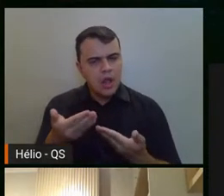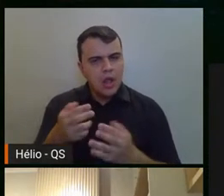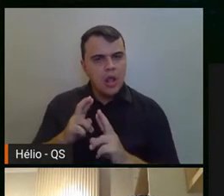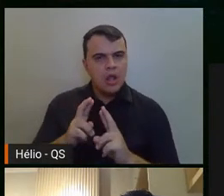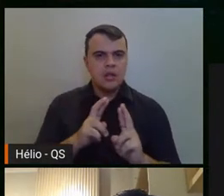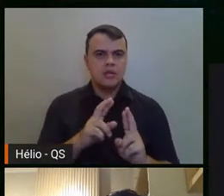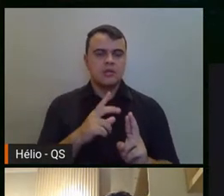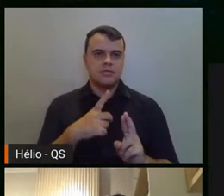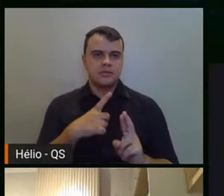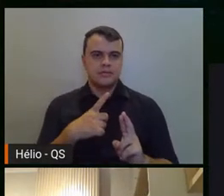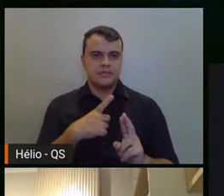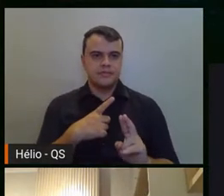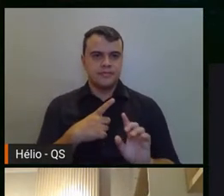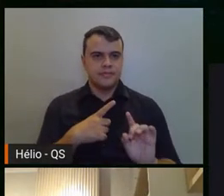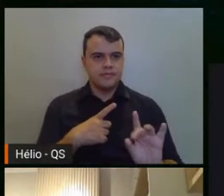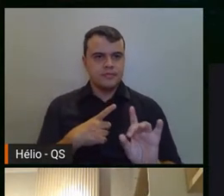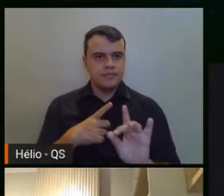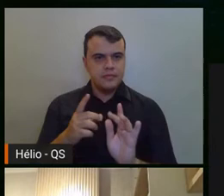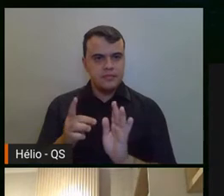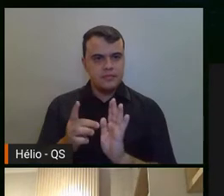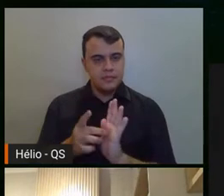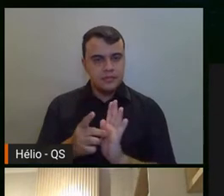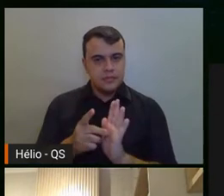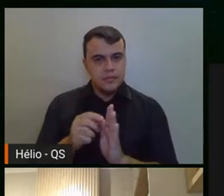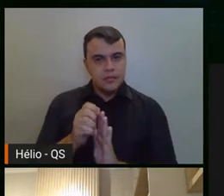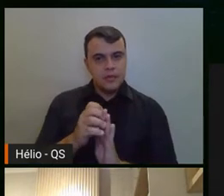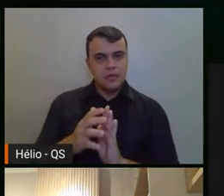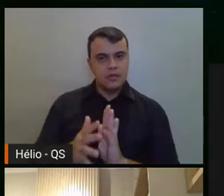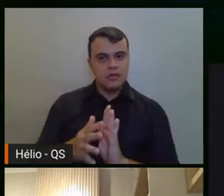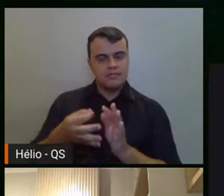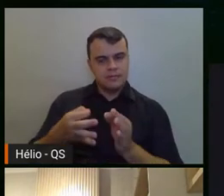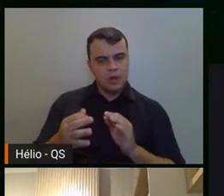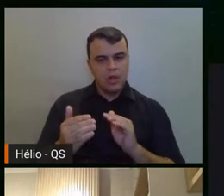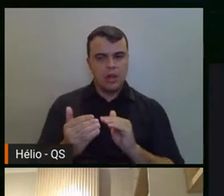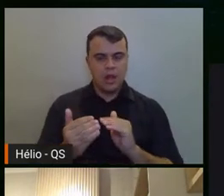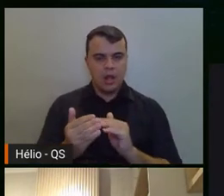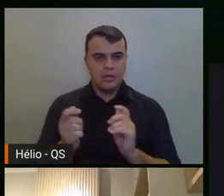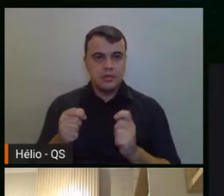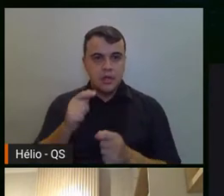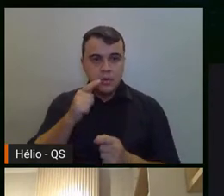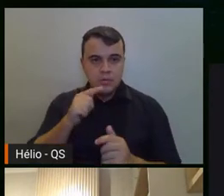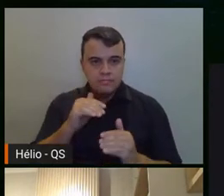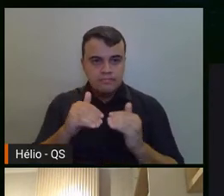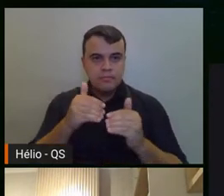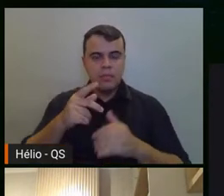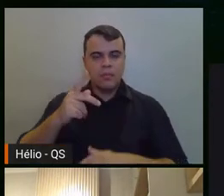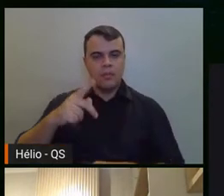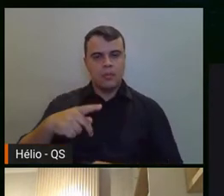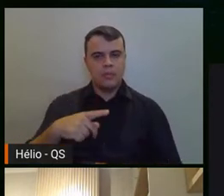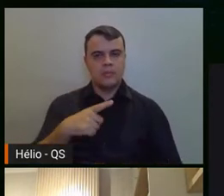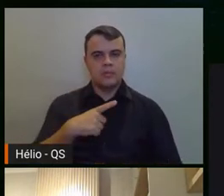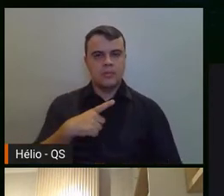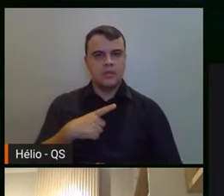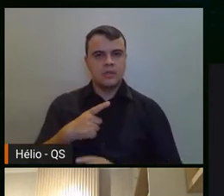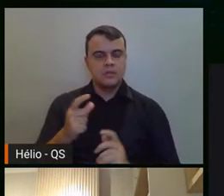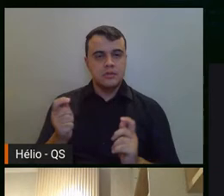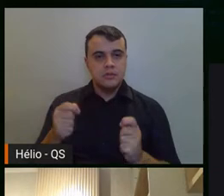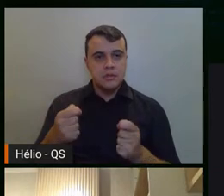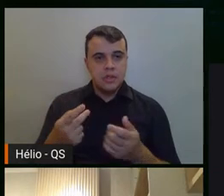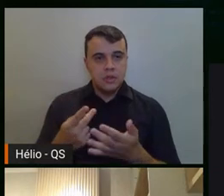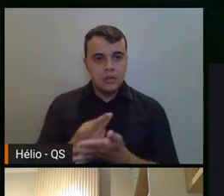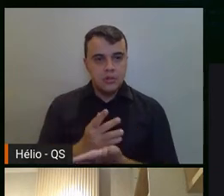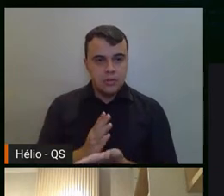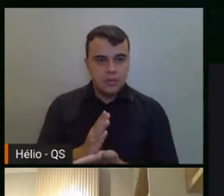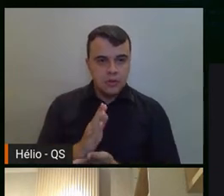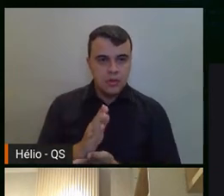você realmente realizar as atividades de maneira adequada Mas você vai ganhando pontos né relacionados a elementos